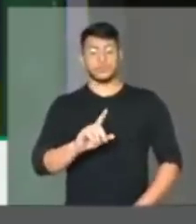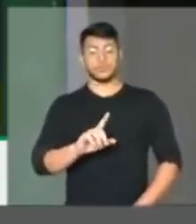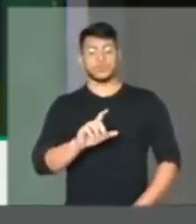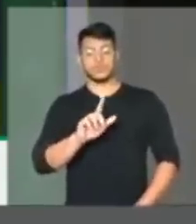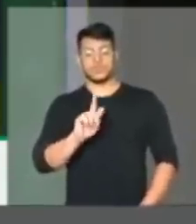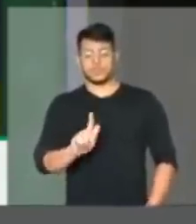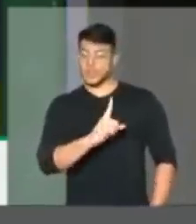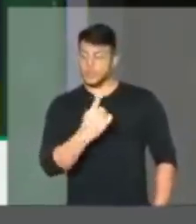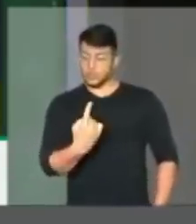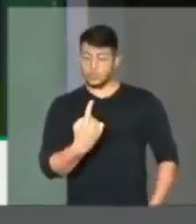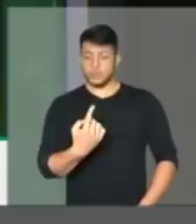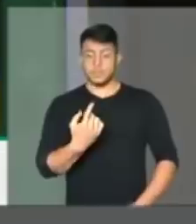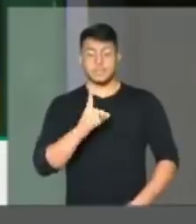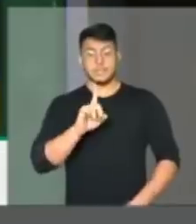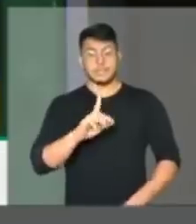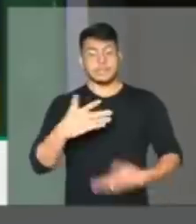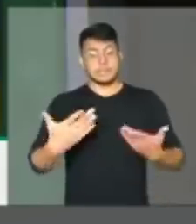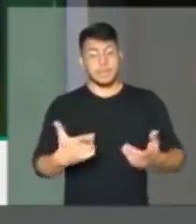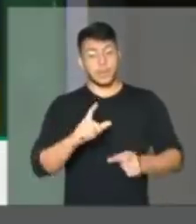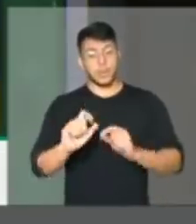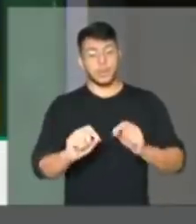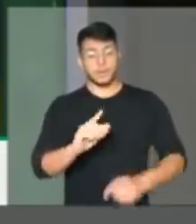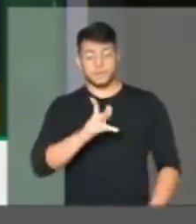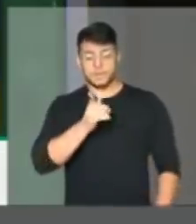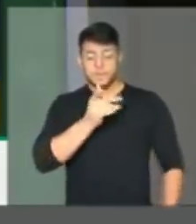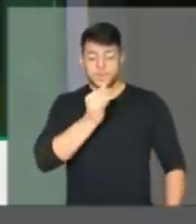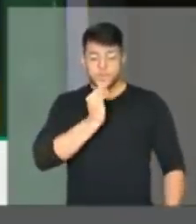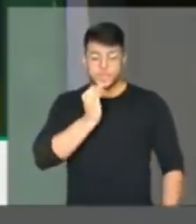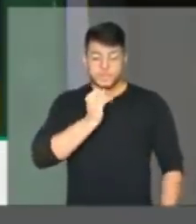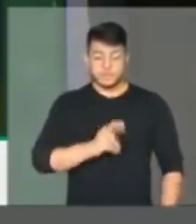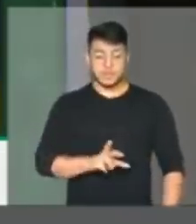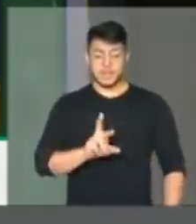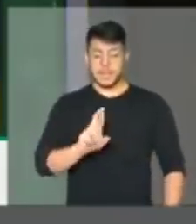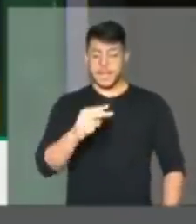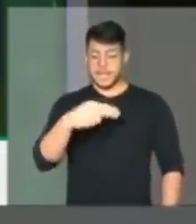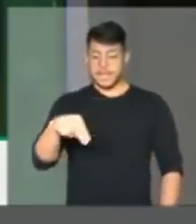se observaram, mas no caso do Rio Grande do Norte,